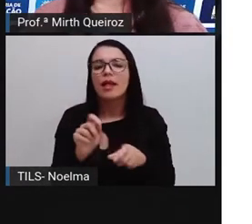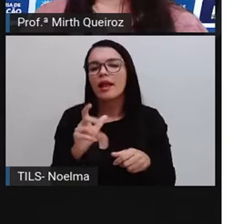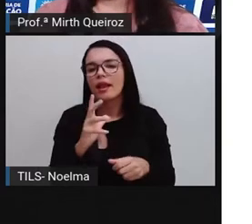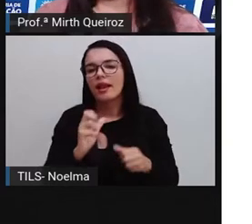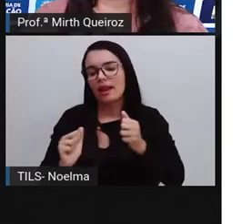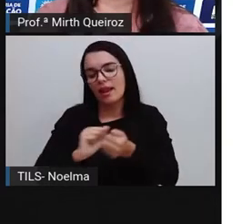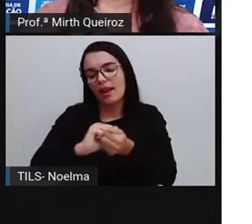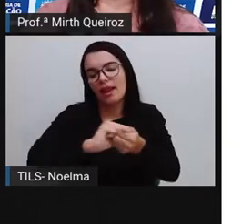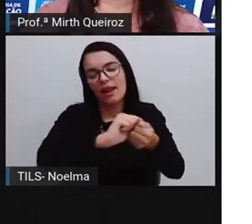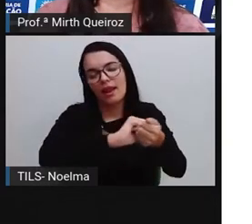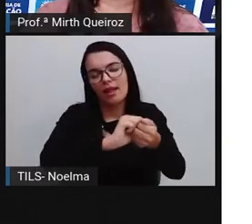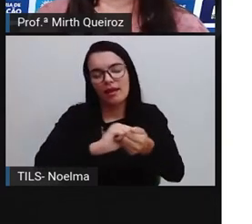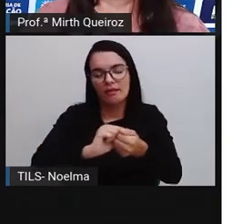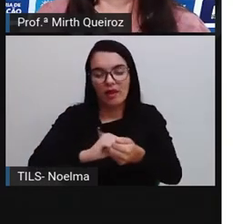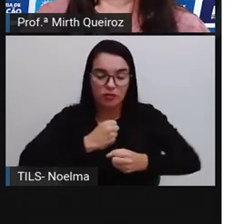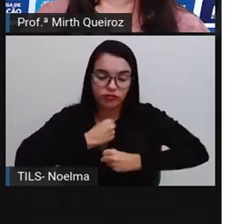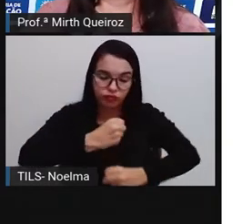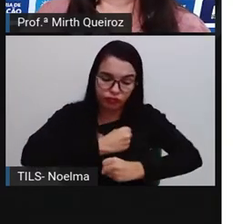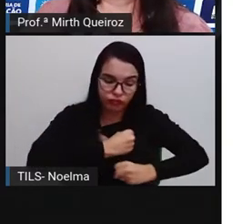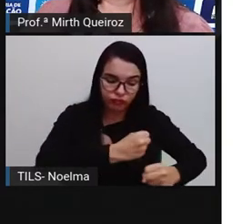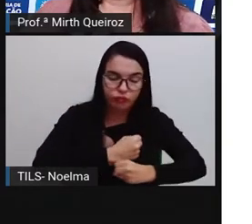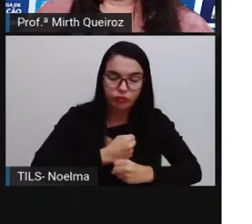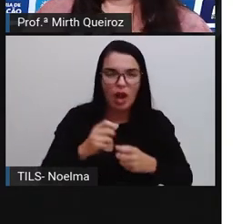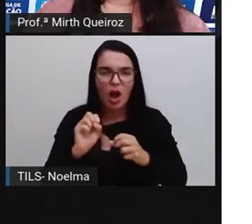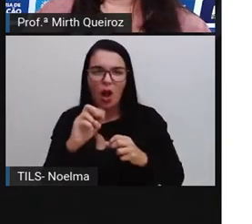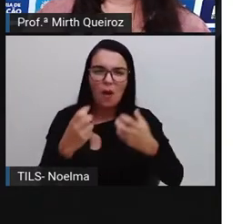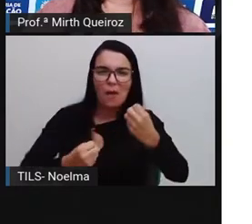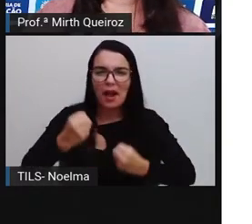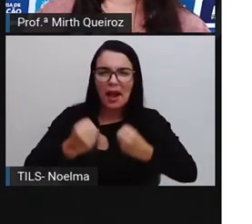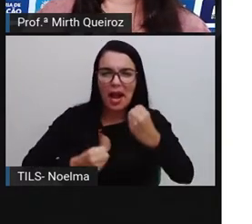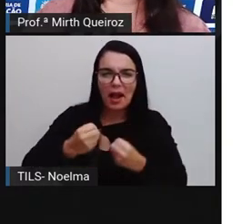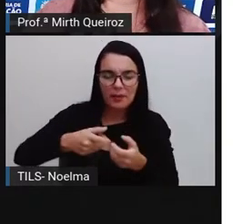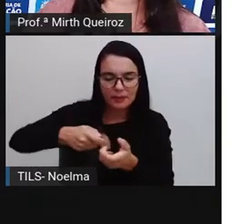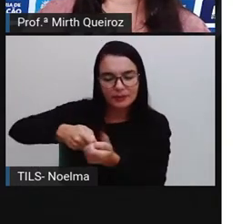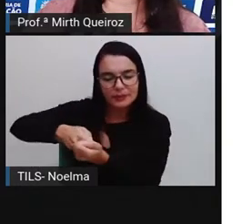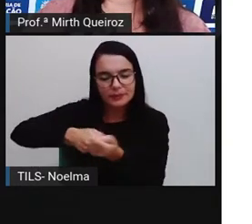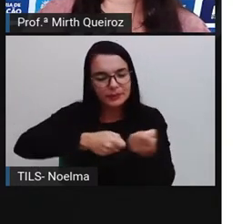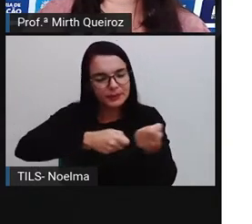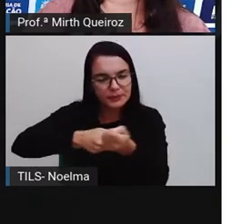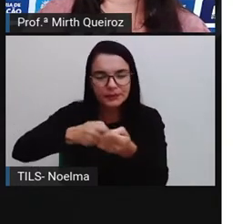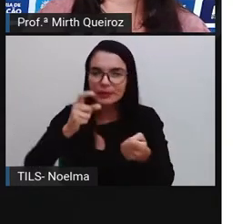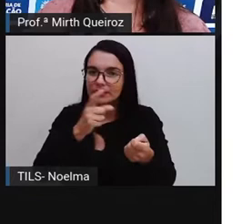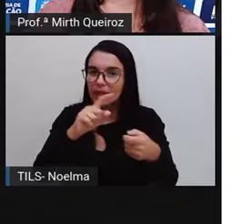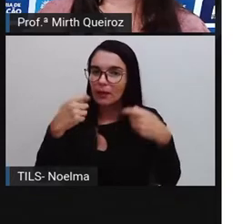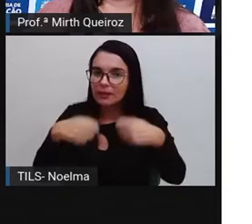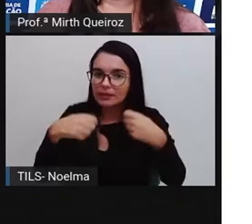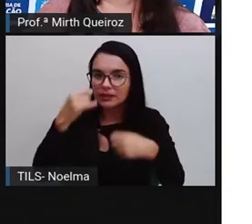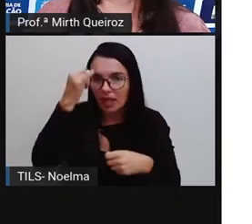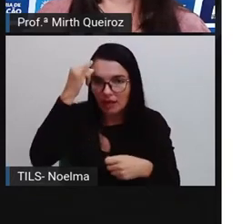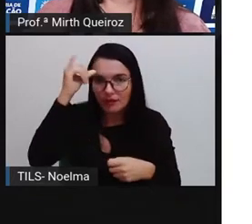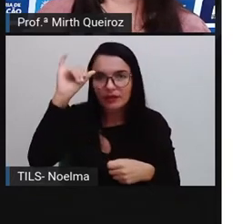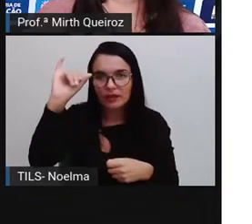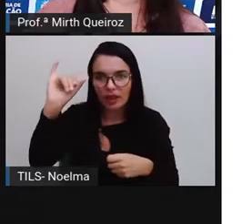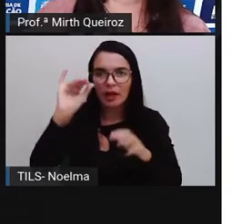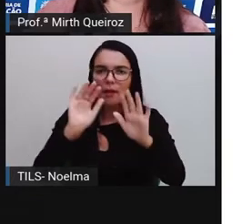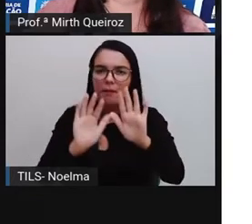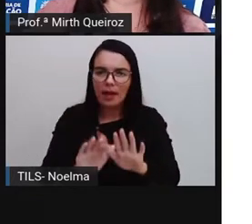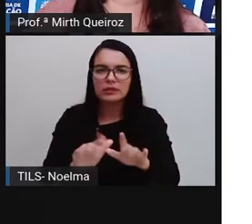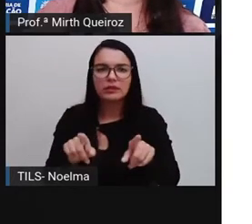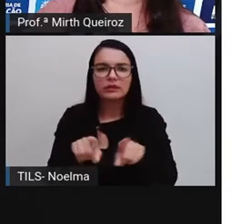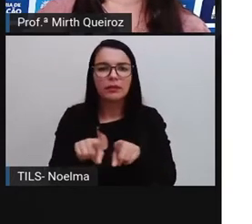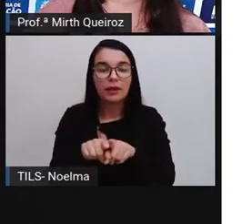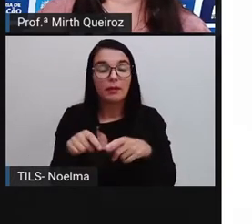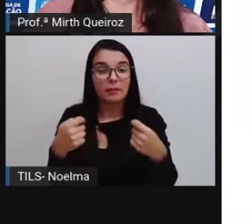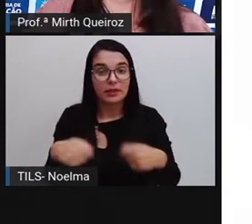mangueira a gente está desperdiçando água ali e a gente deve evitar esse tipo de desperdício sim mas a gente precisa